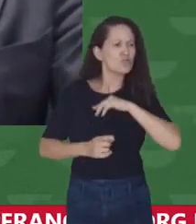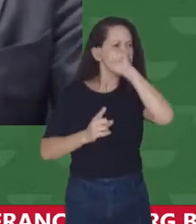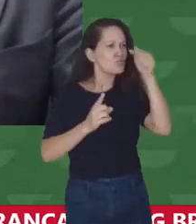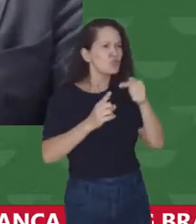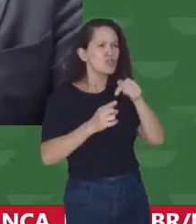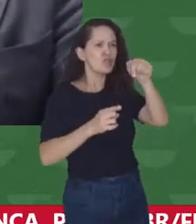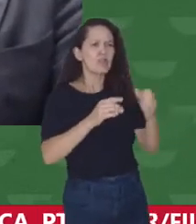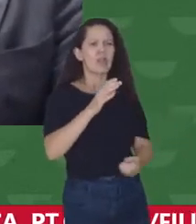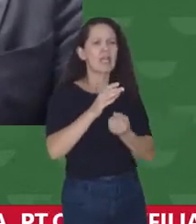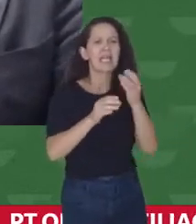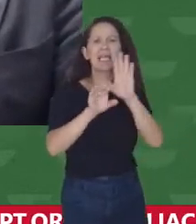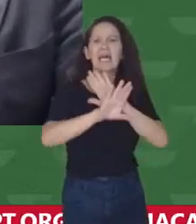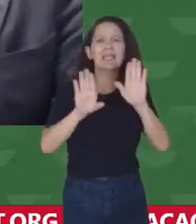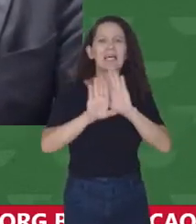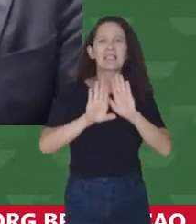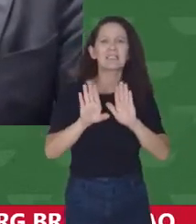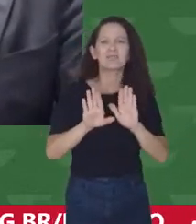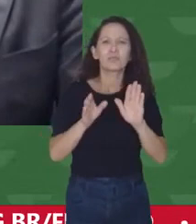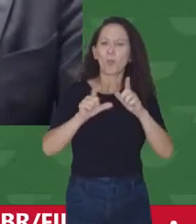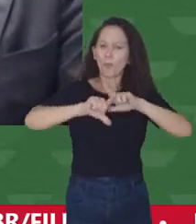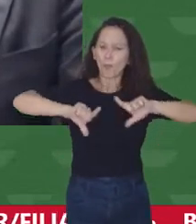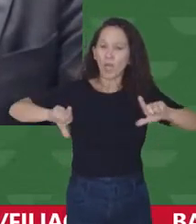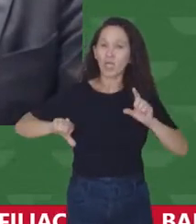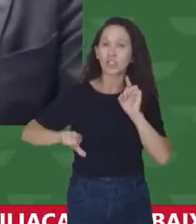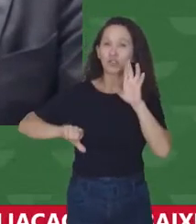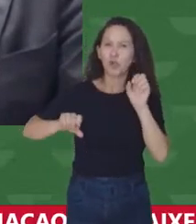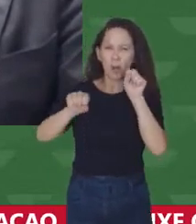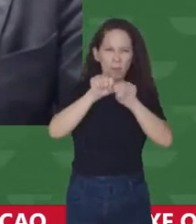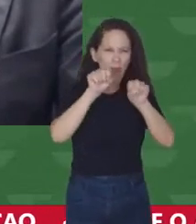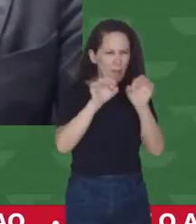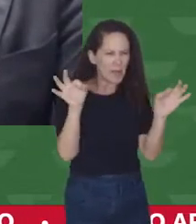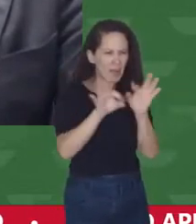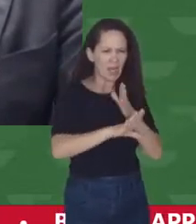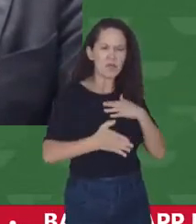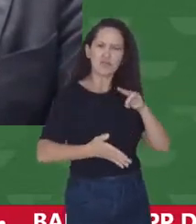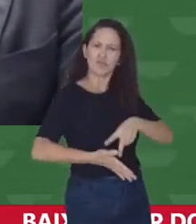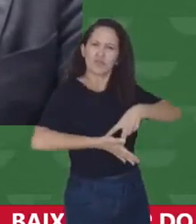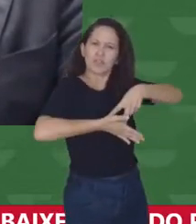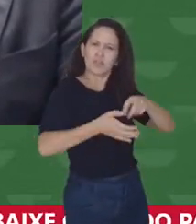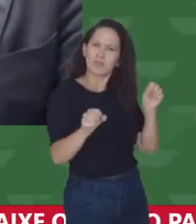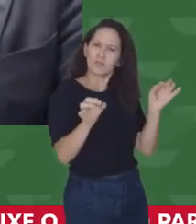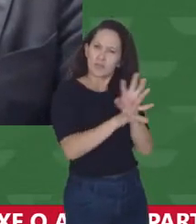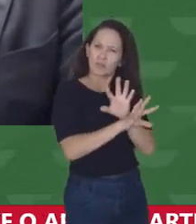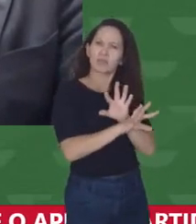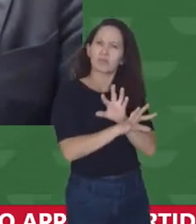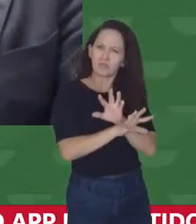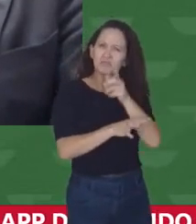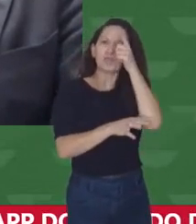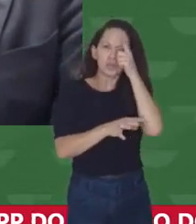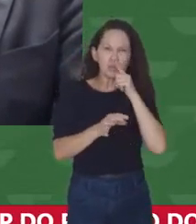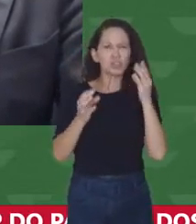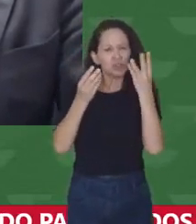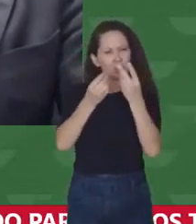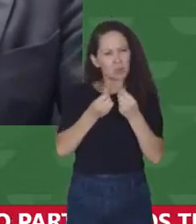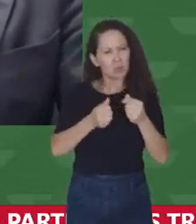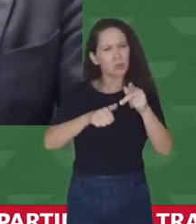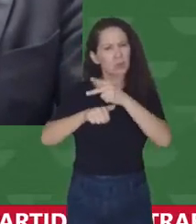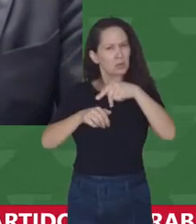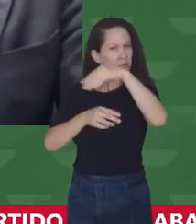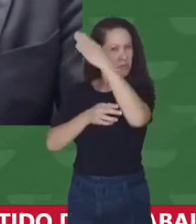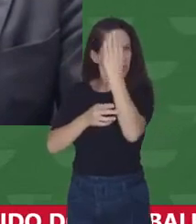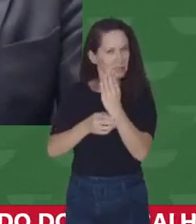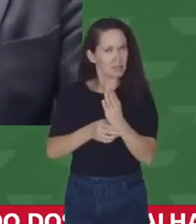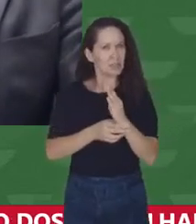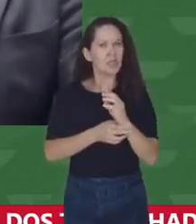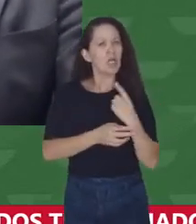aqui não é construir, é destruir, né? Eu vim aqui para destruir. E ele destruiu, né? O Brasil, Reginaldo,